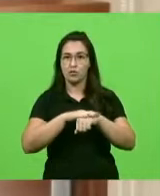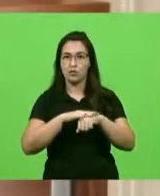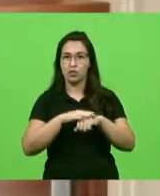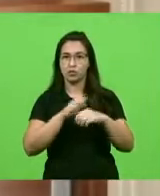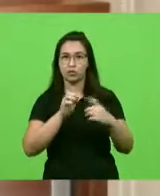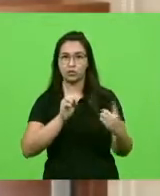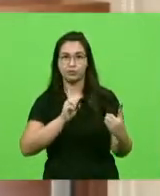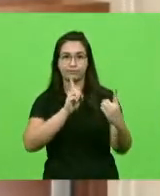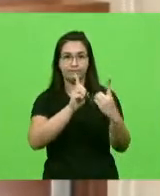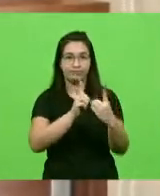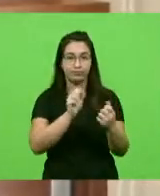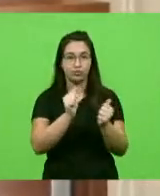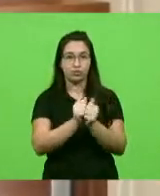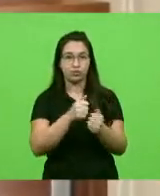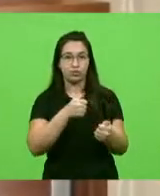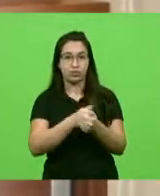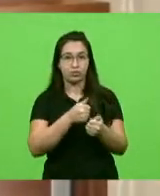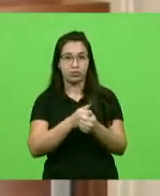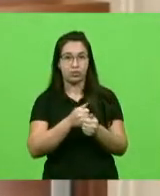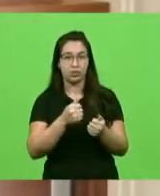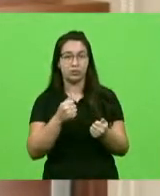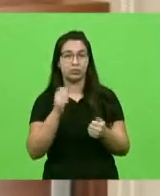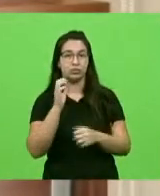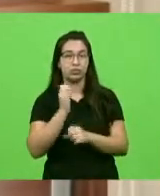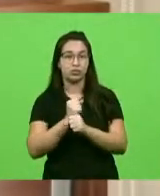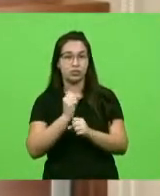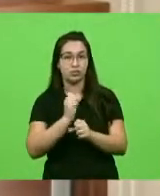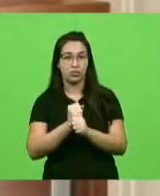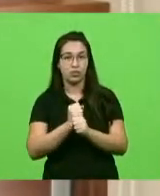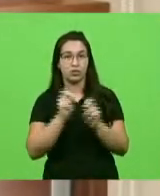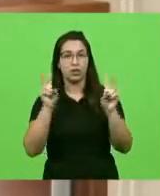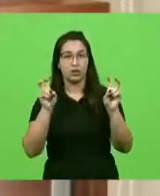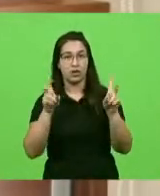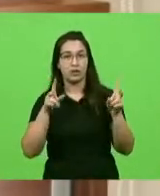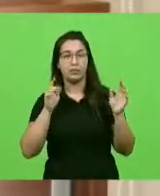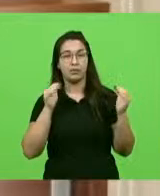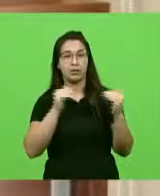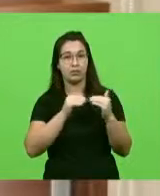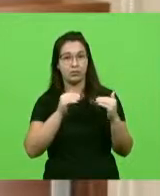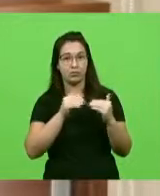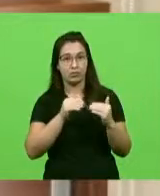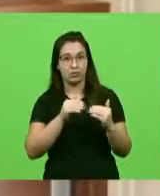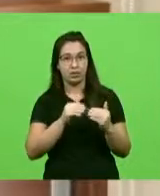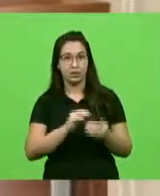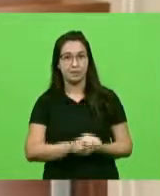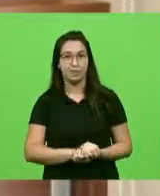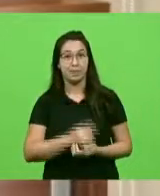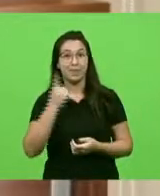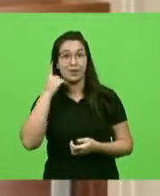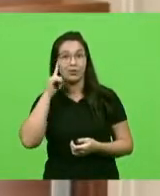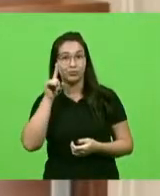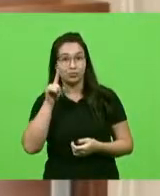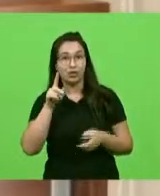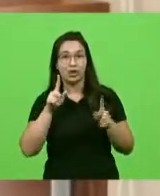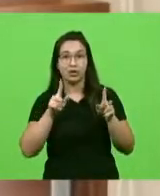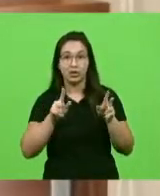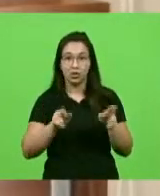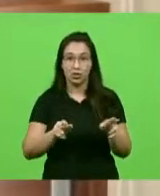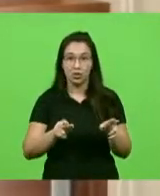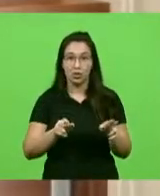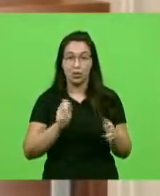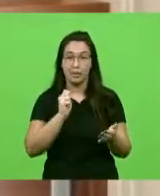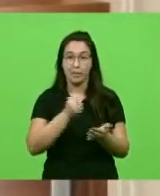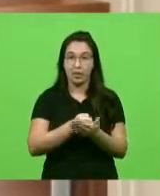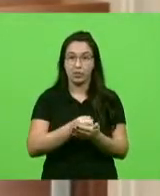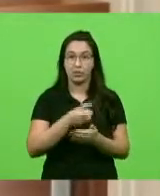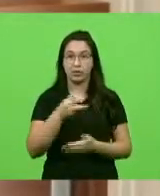de Contas sobre o mesmo assunto. Tudo exatamente no mesmo dia em que foi feito o pagamento antecipado de 33 milhões